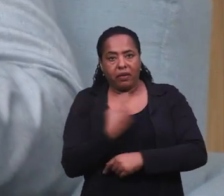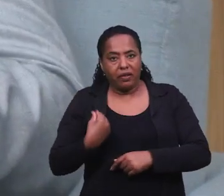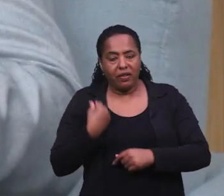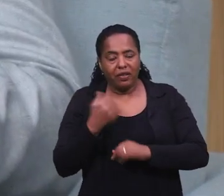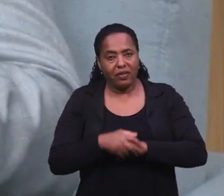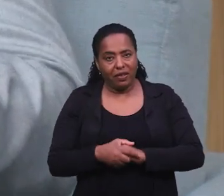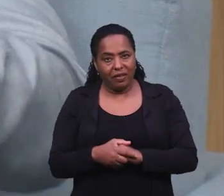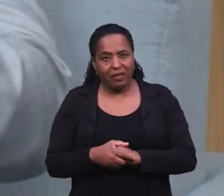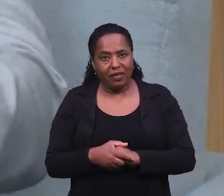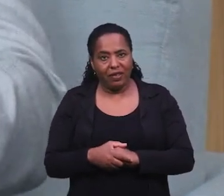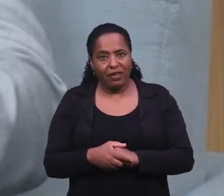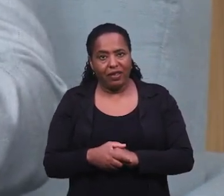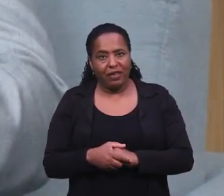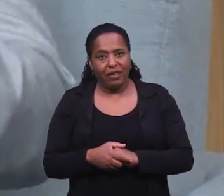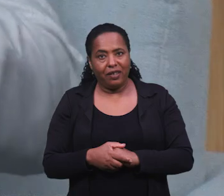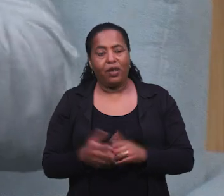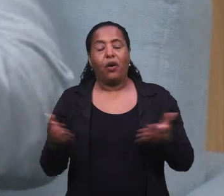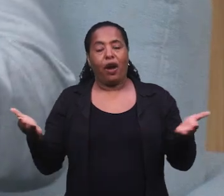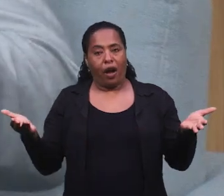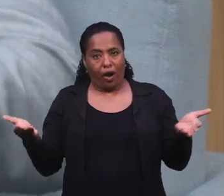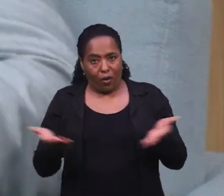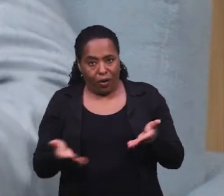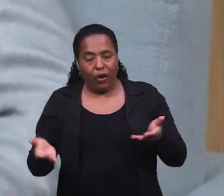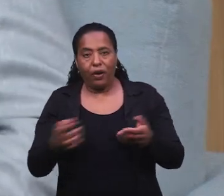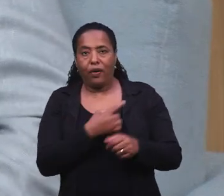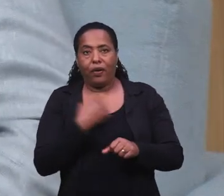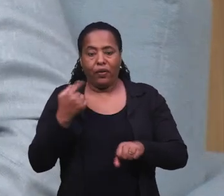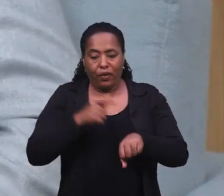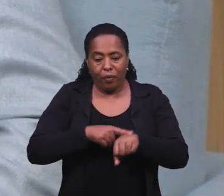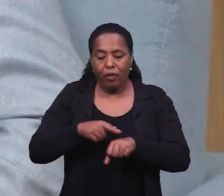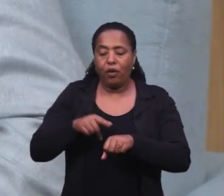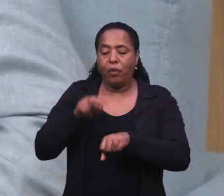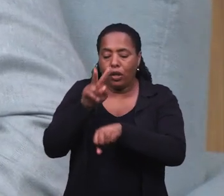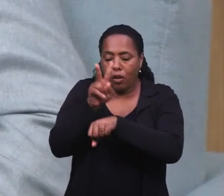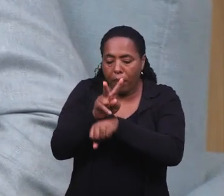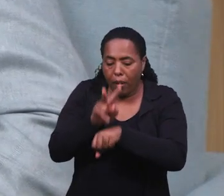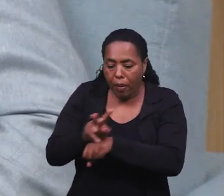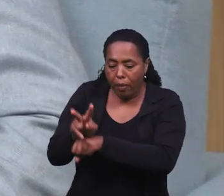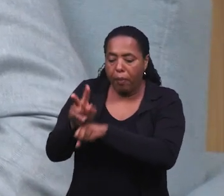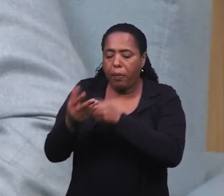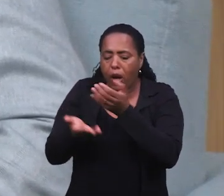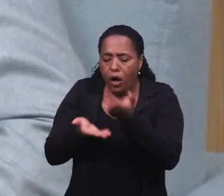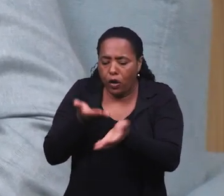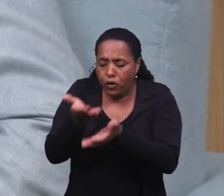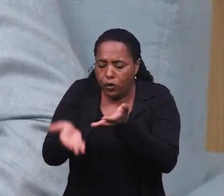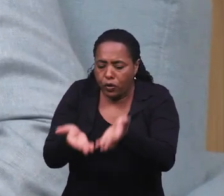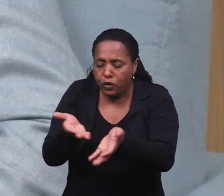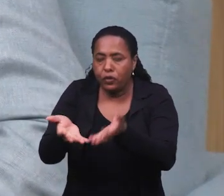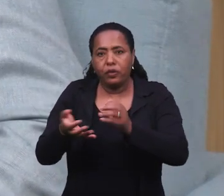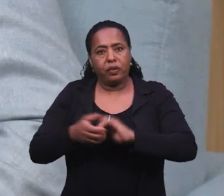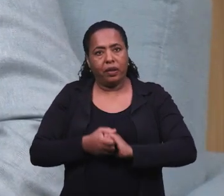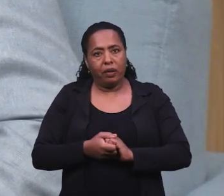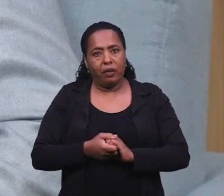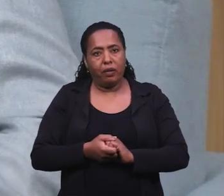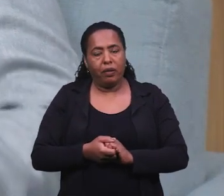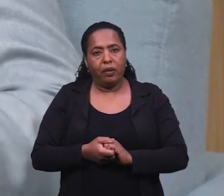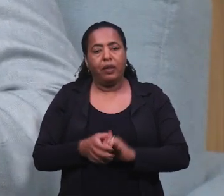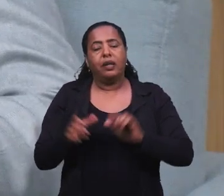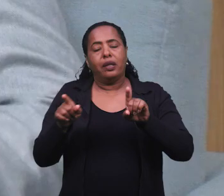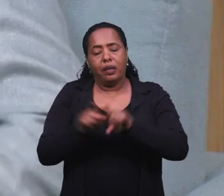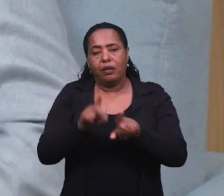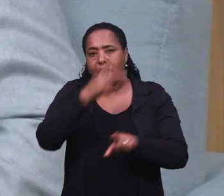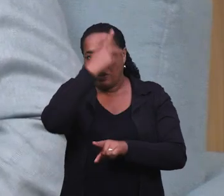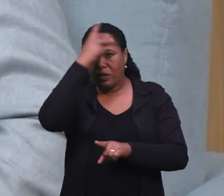participação dele, mostrar para ele que a participação dele no culto é importante. Seja junto com o idoso na igreja.